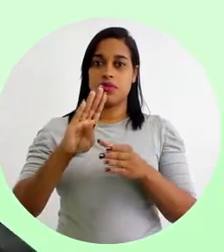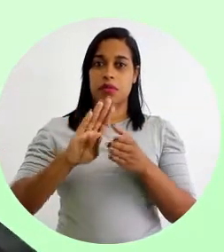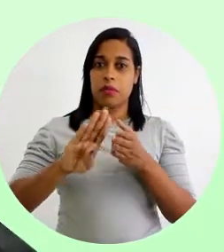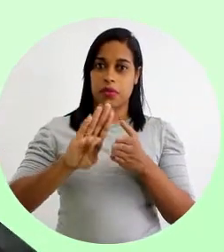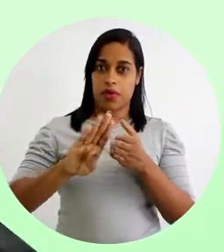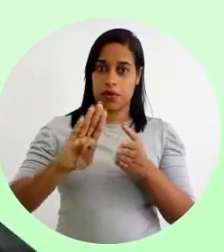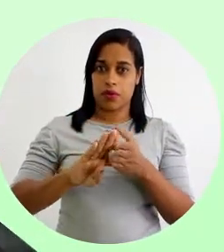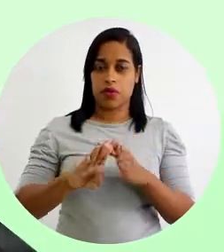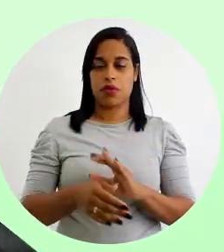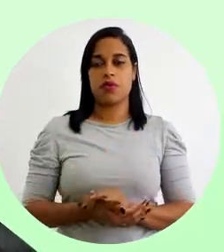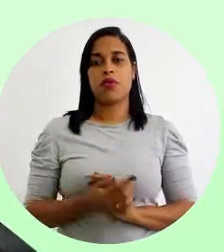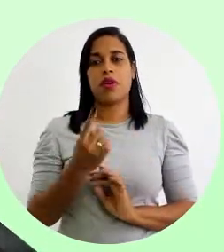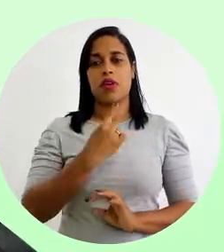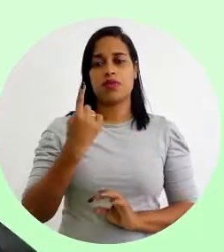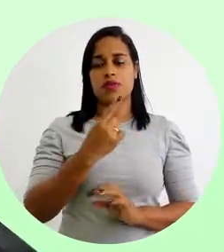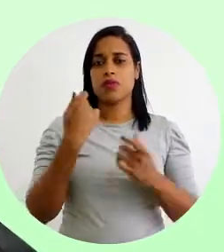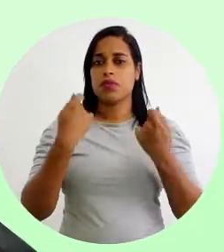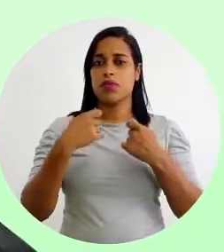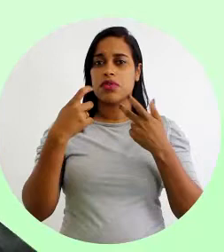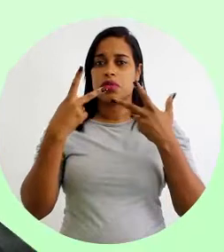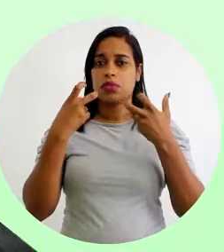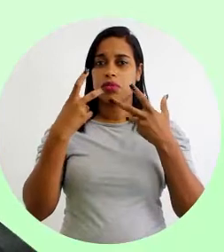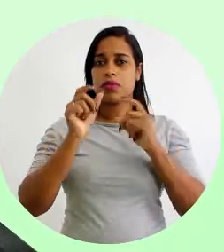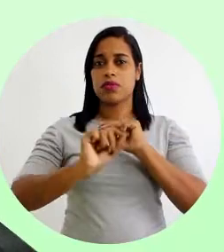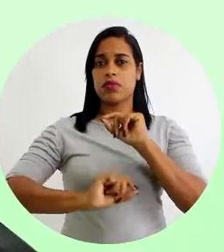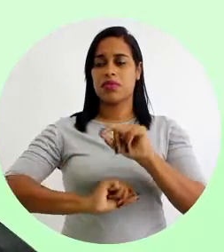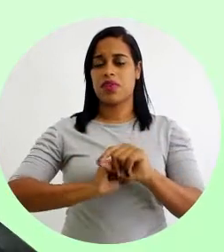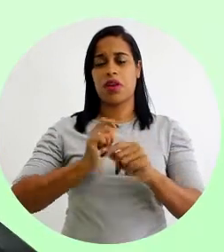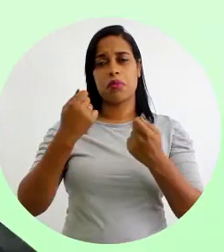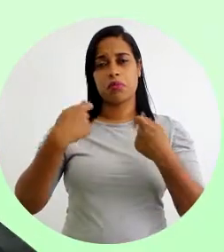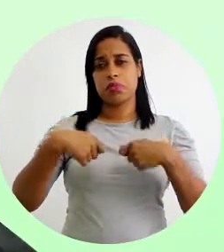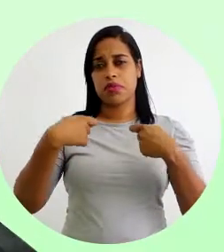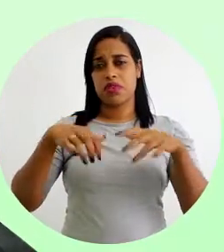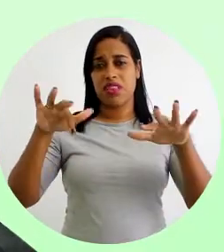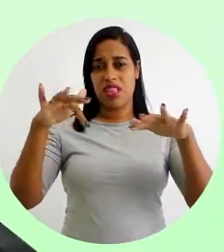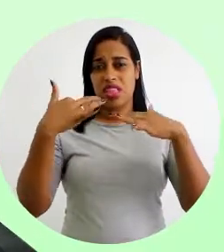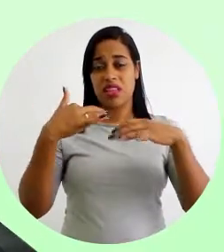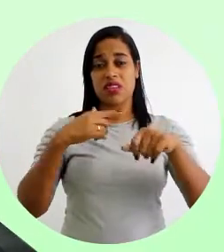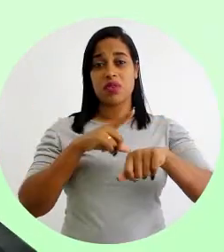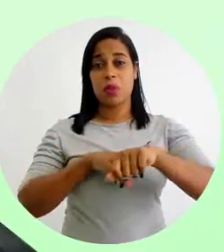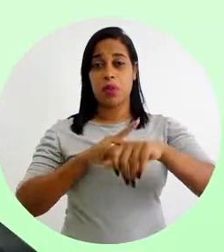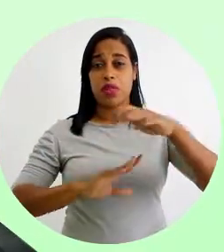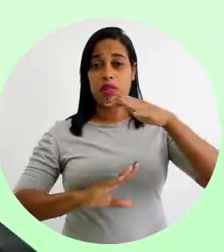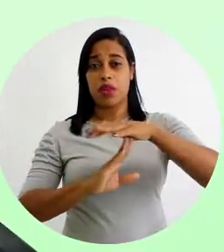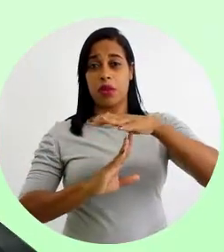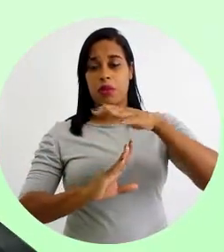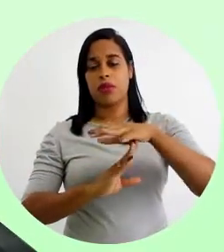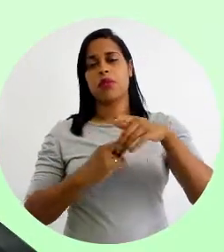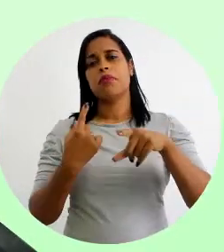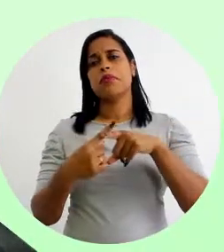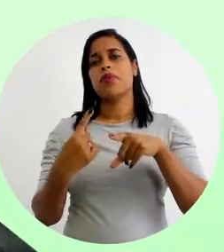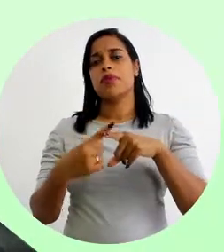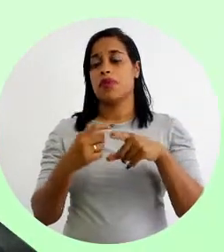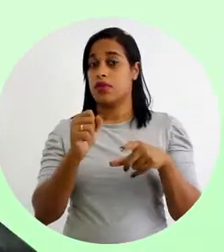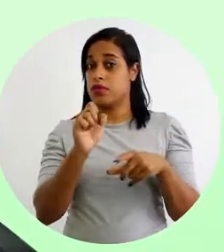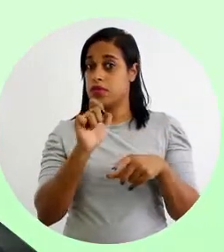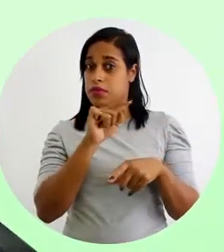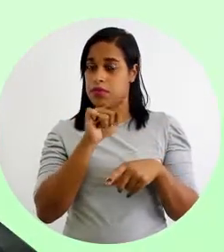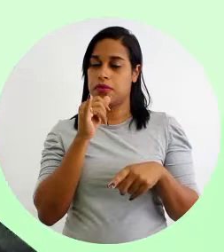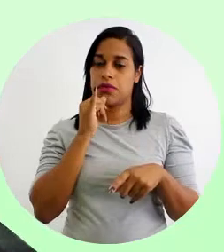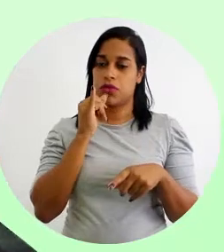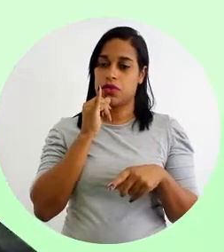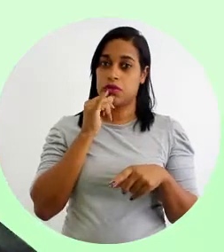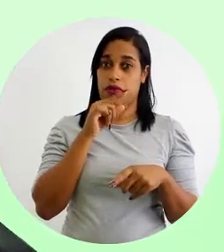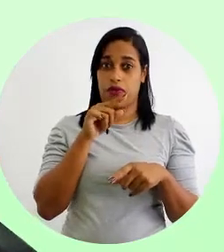conta corrente. A gente tem que observar, ter muita atenção com relação aos prazos, porque